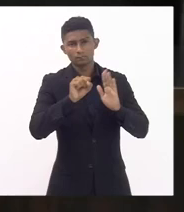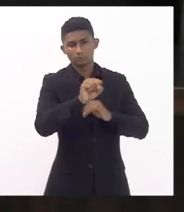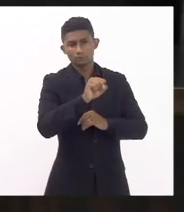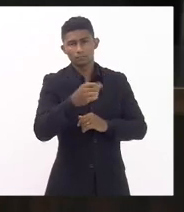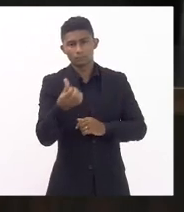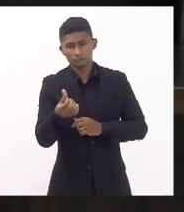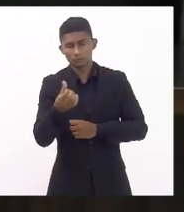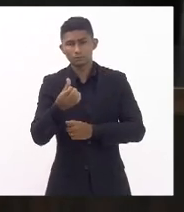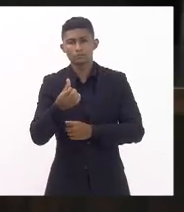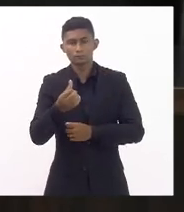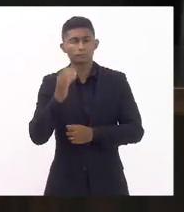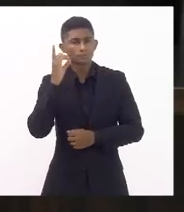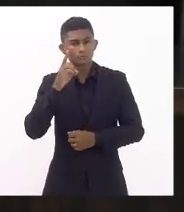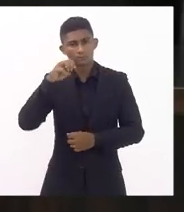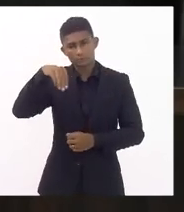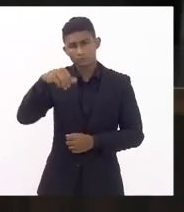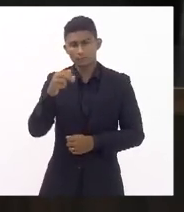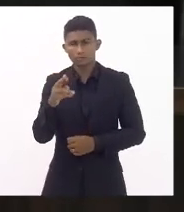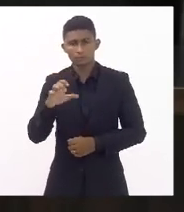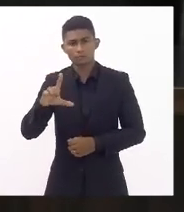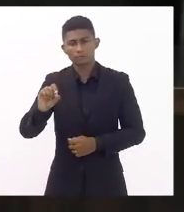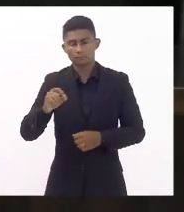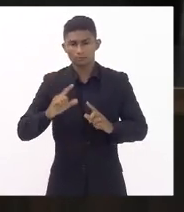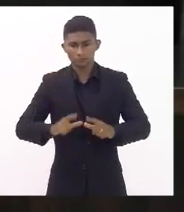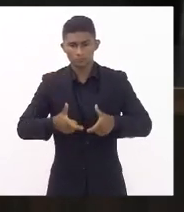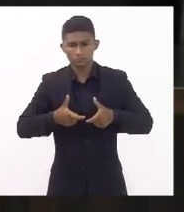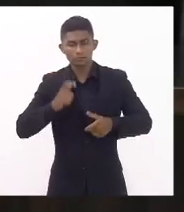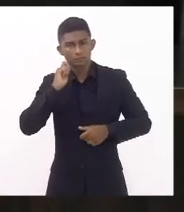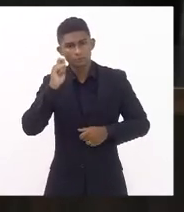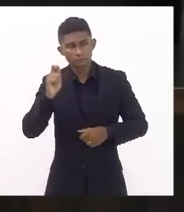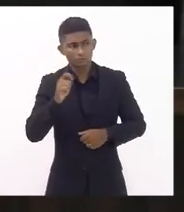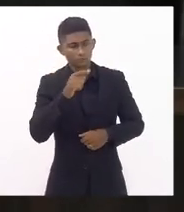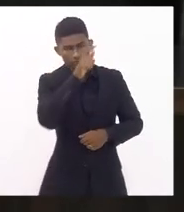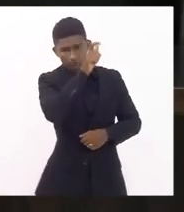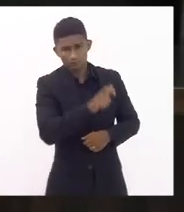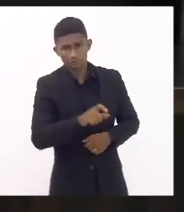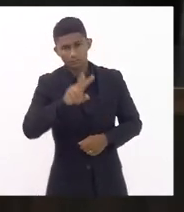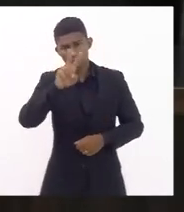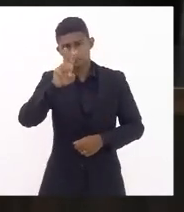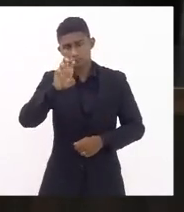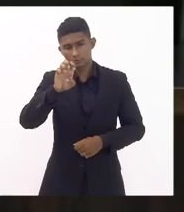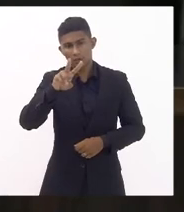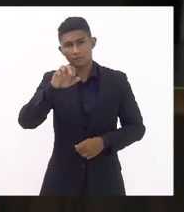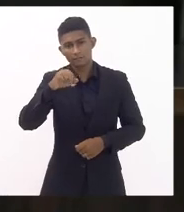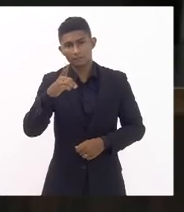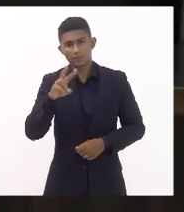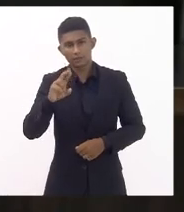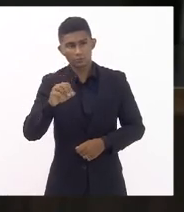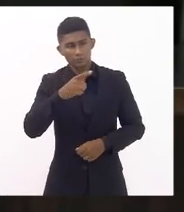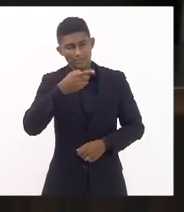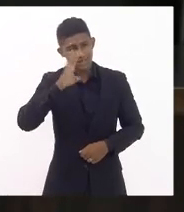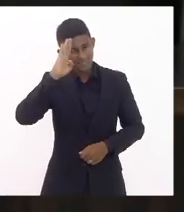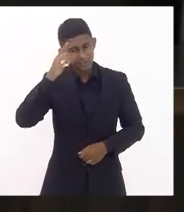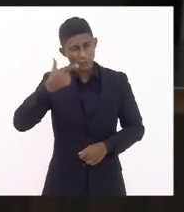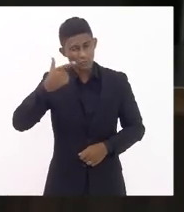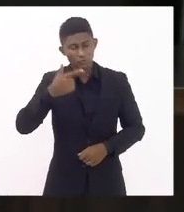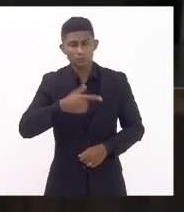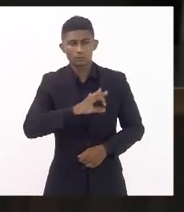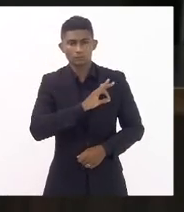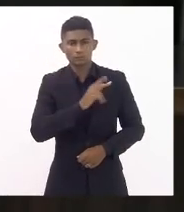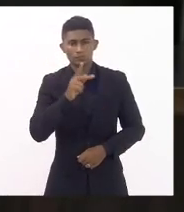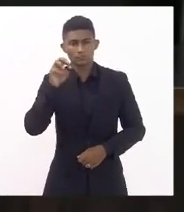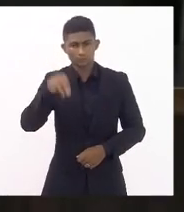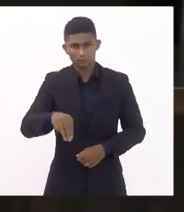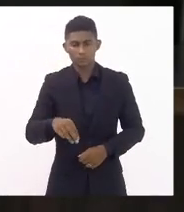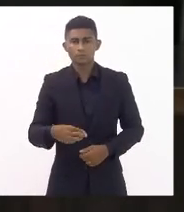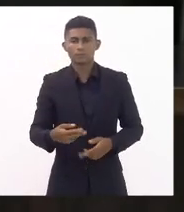886-2021, de autoria do deputado Marcelo Dino. Concede medalha Tiradentes ao senhor Evandro de Souza Silva, segundo sargento da Polícia Militar. Parecer da Comissão de Normas